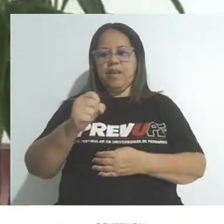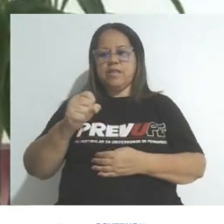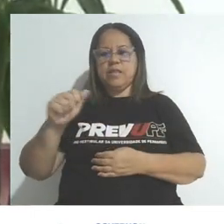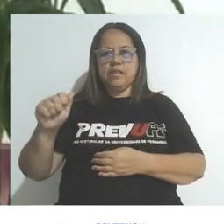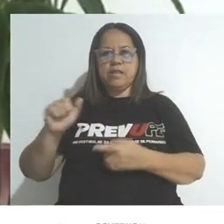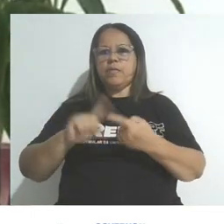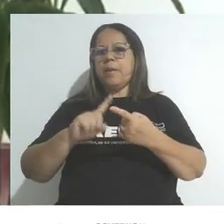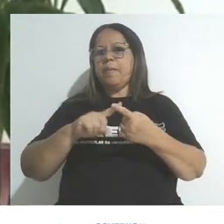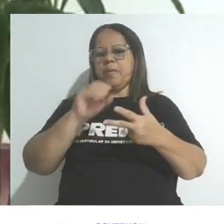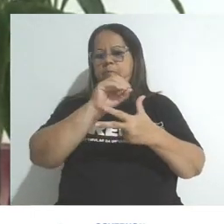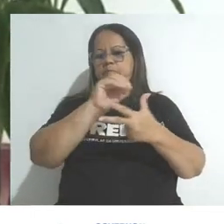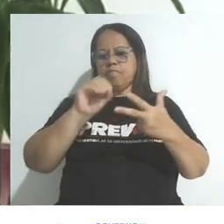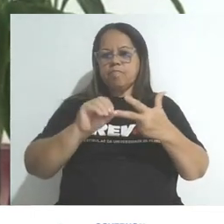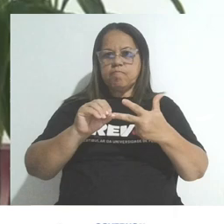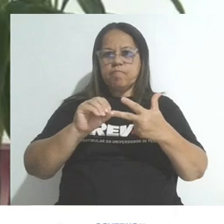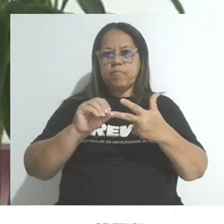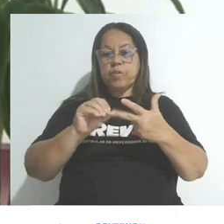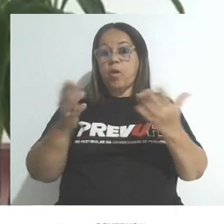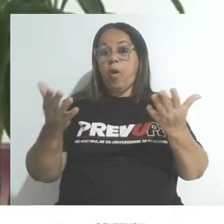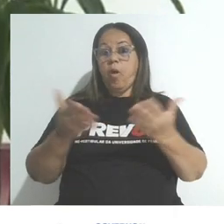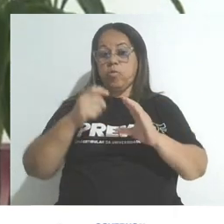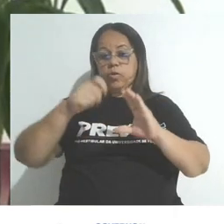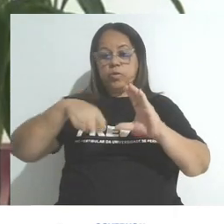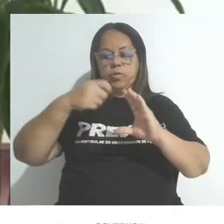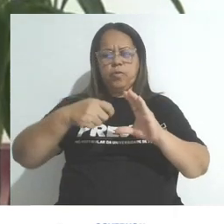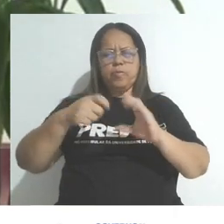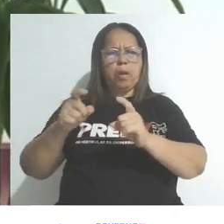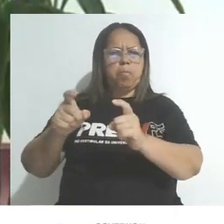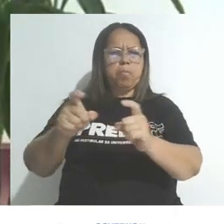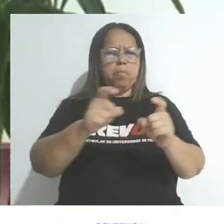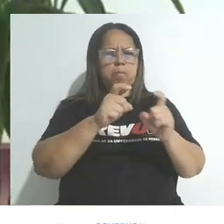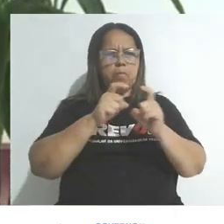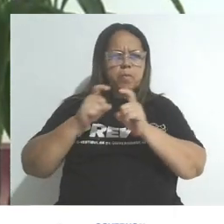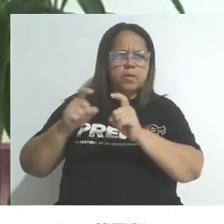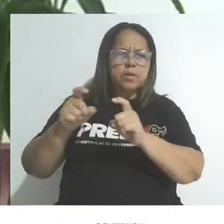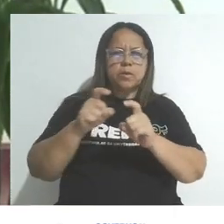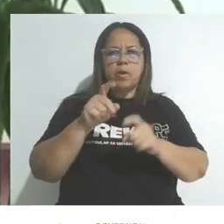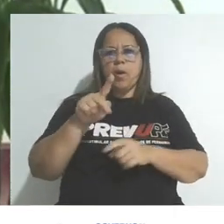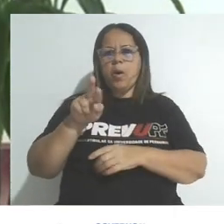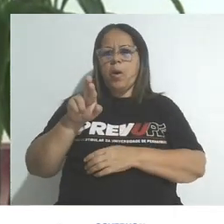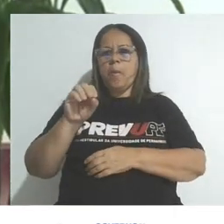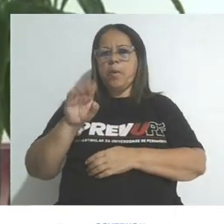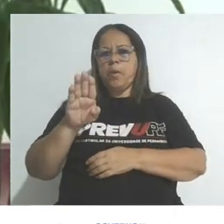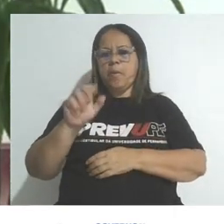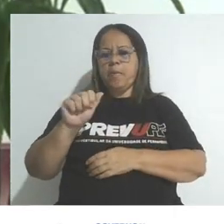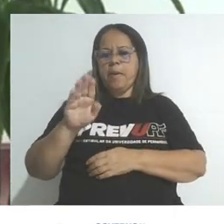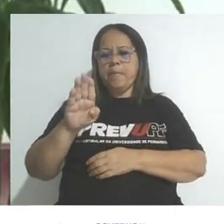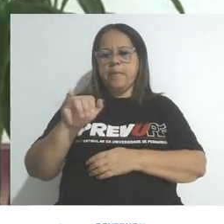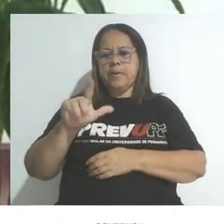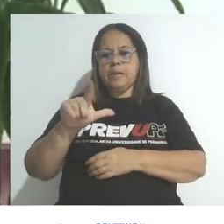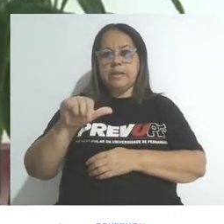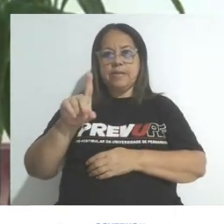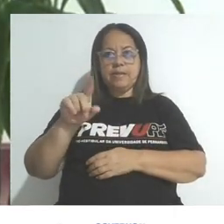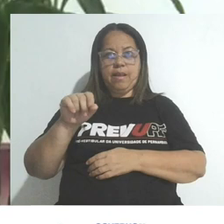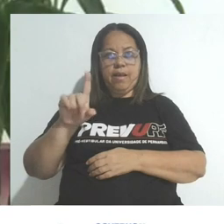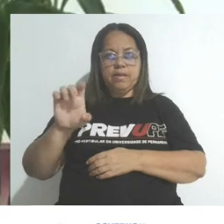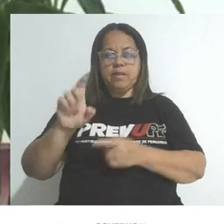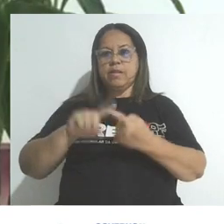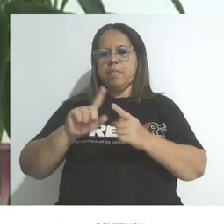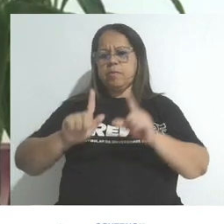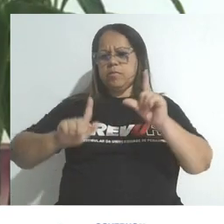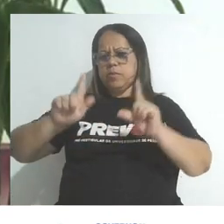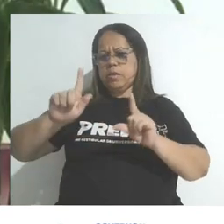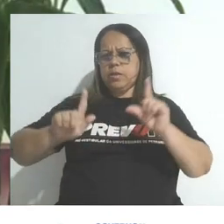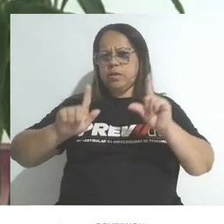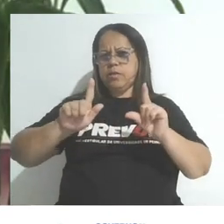SSA e Enem. No vídeo de hoje a gente vai fazer uma pequena discussão sobre probabilidade e estatística, né? Uma outra unidade